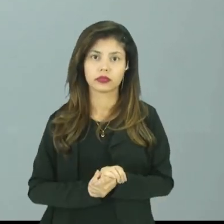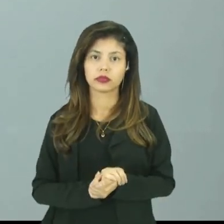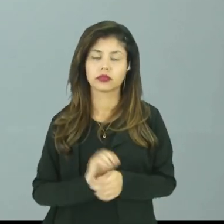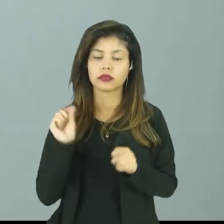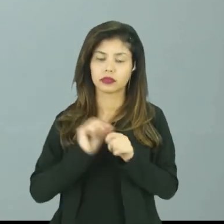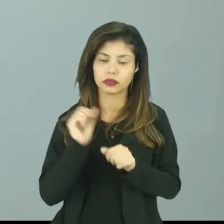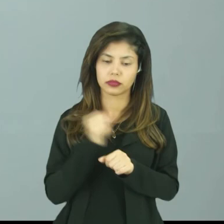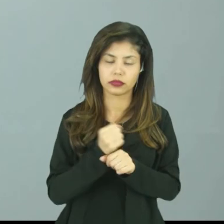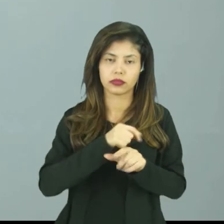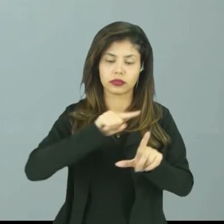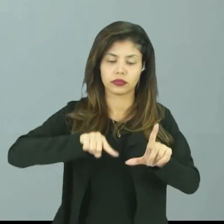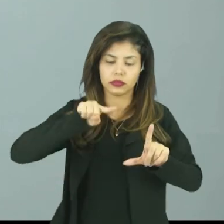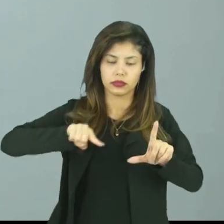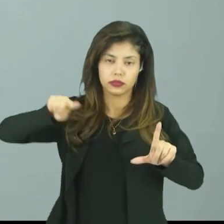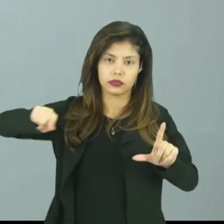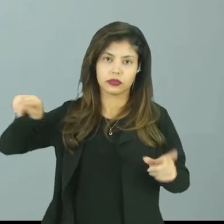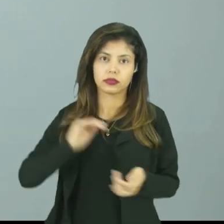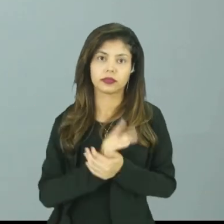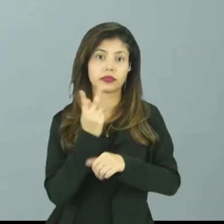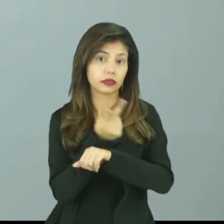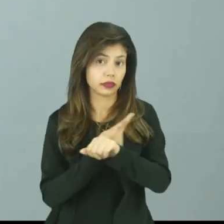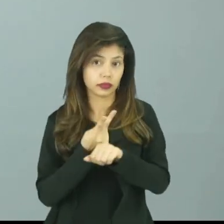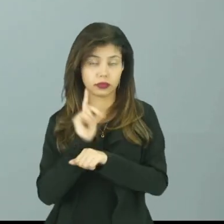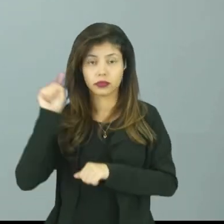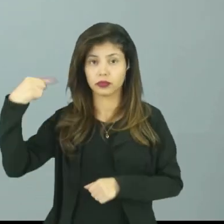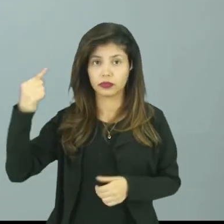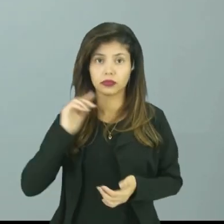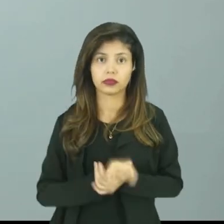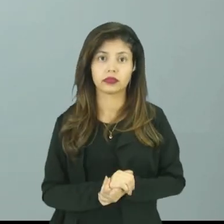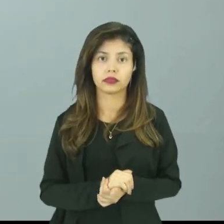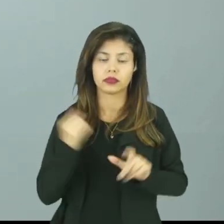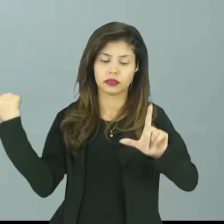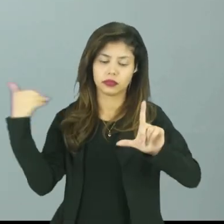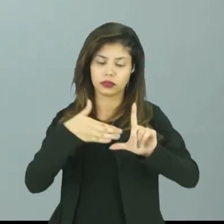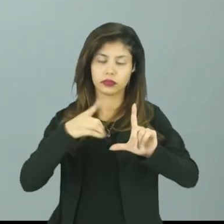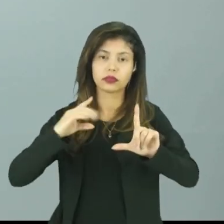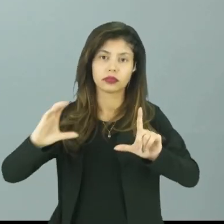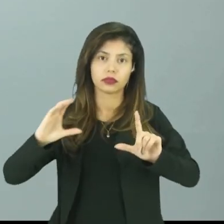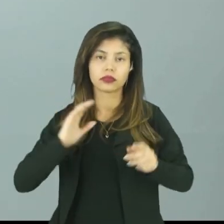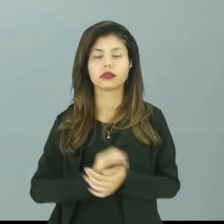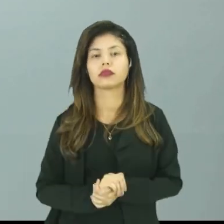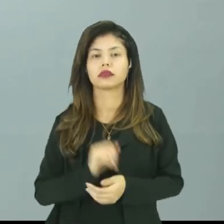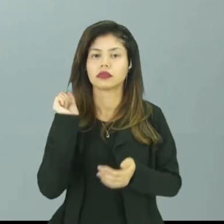de linha. Procure lá a plataforma